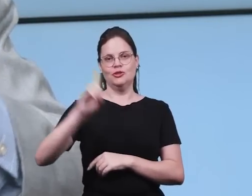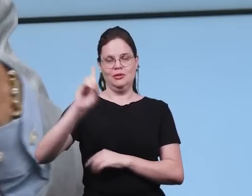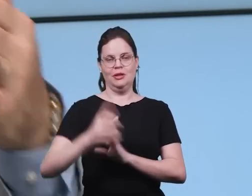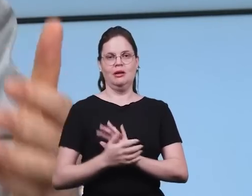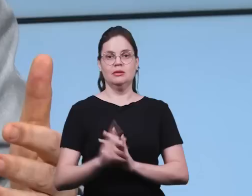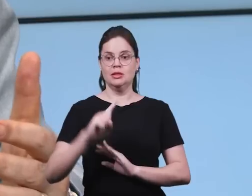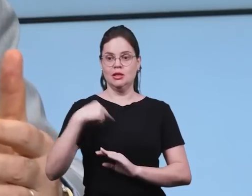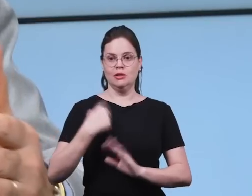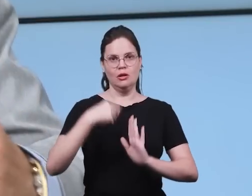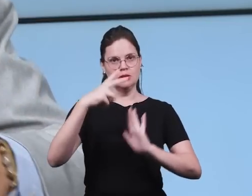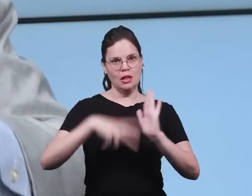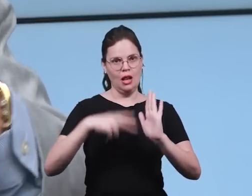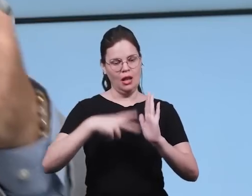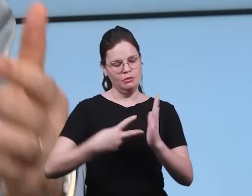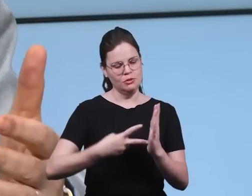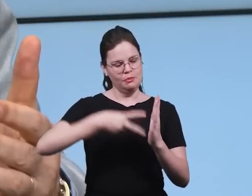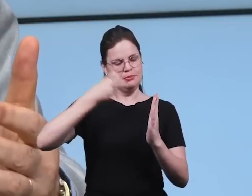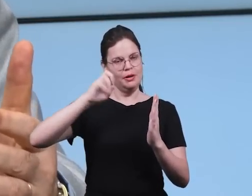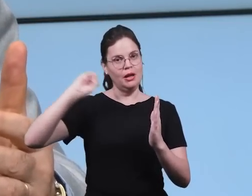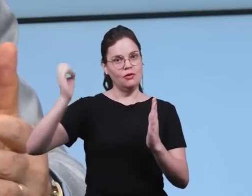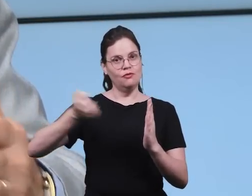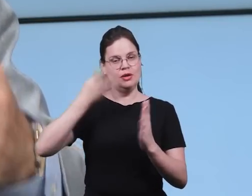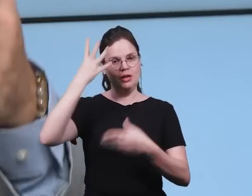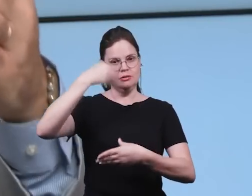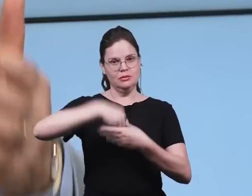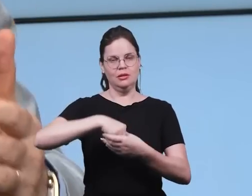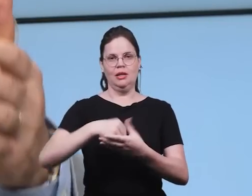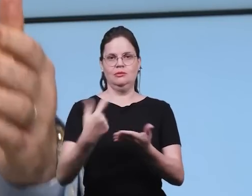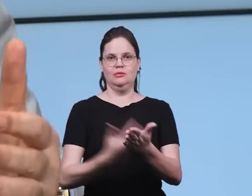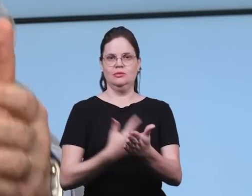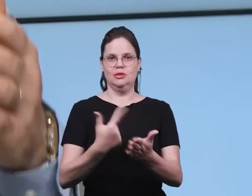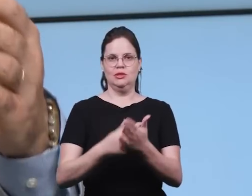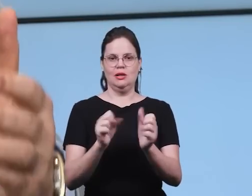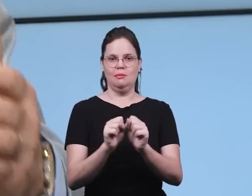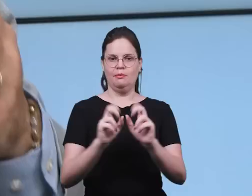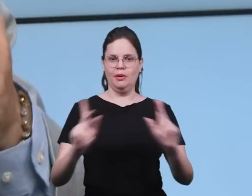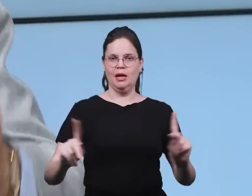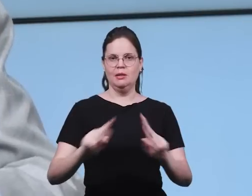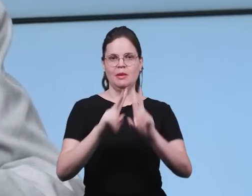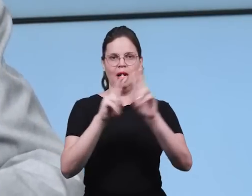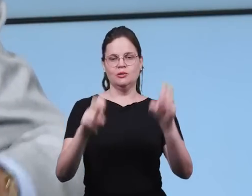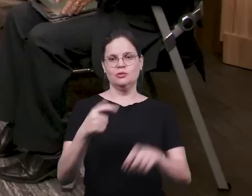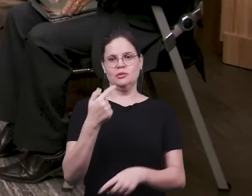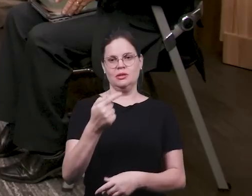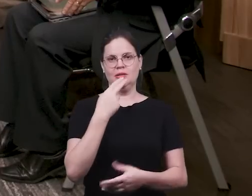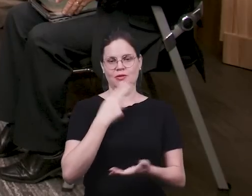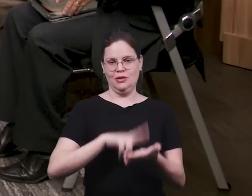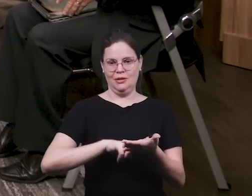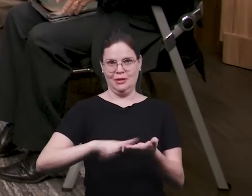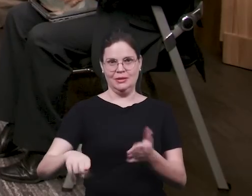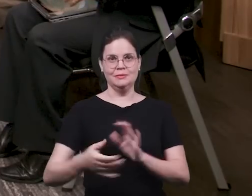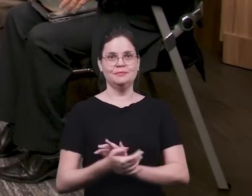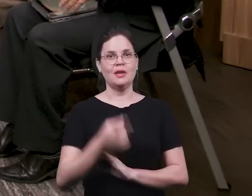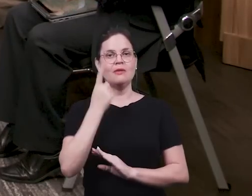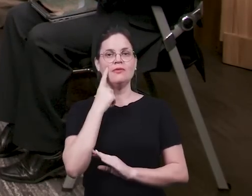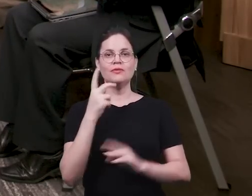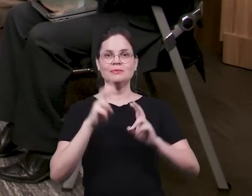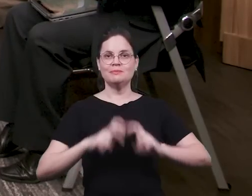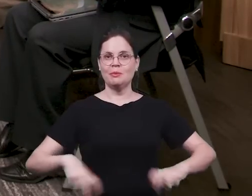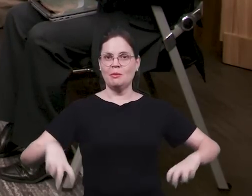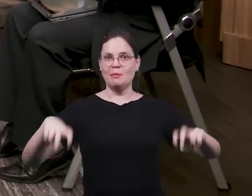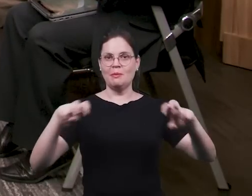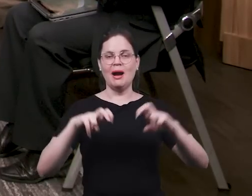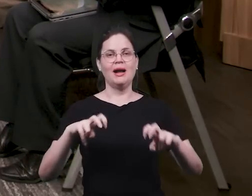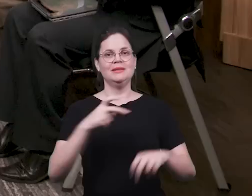nós encontramos, que são revelados pelo Espírito Santo nas 7 cartas do Apocalipse. E agora você vê os pastores que estamos